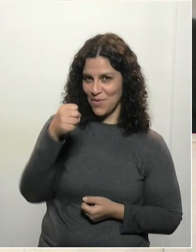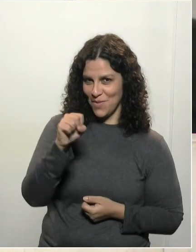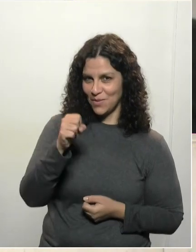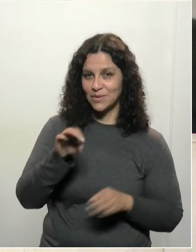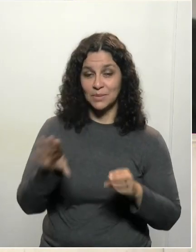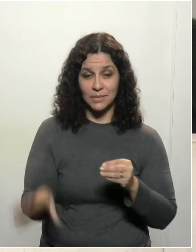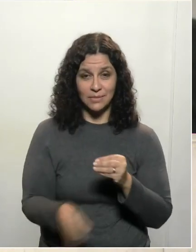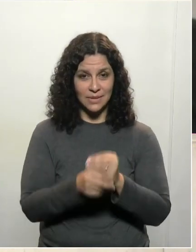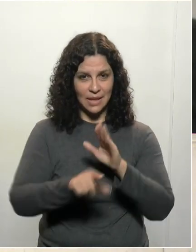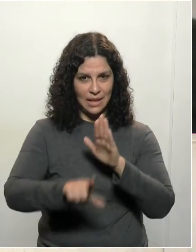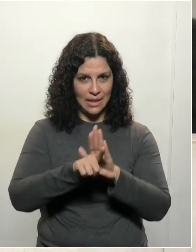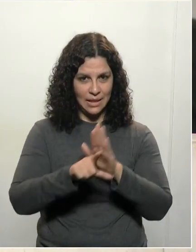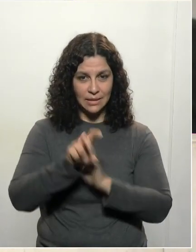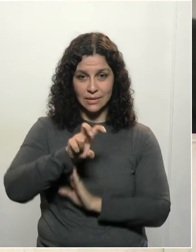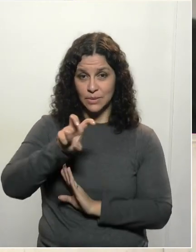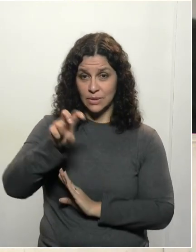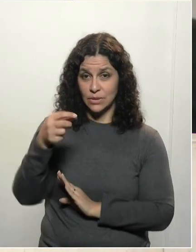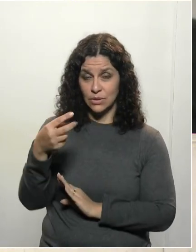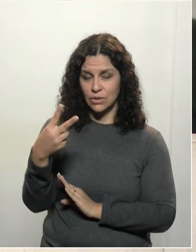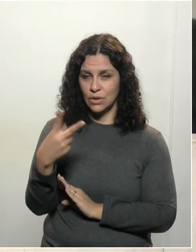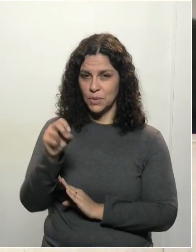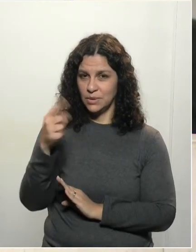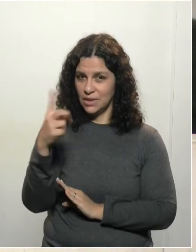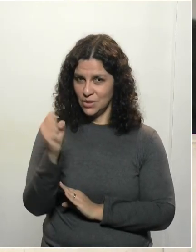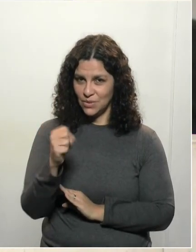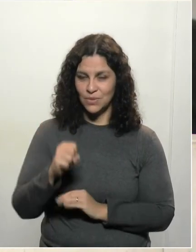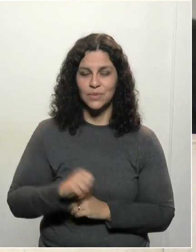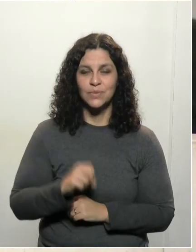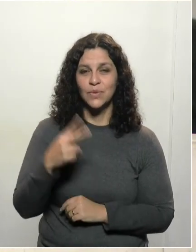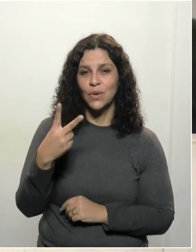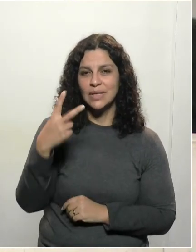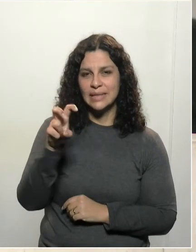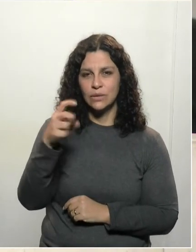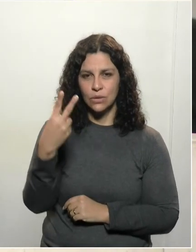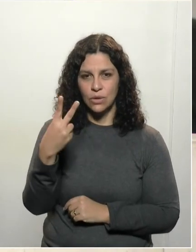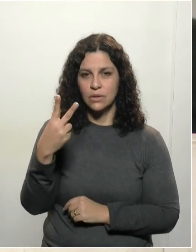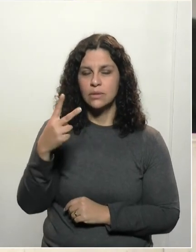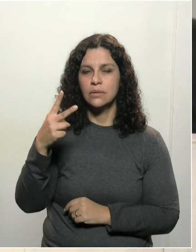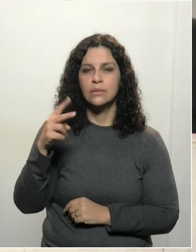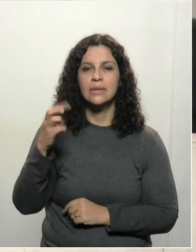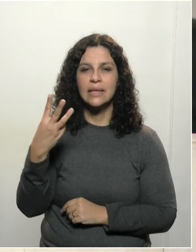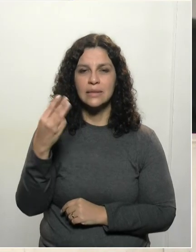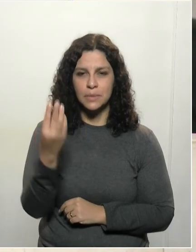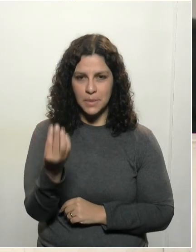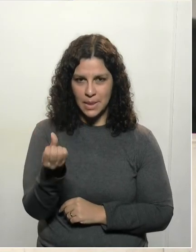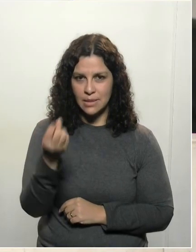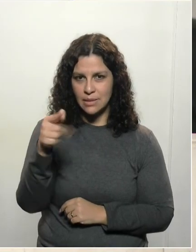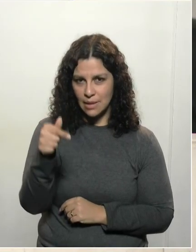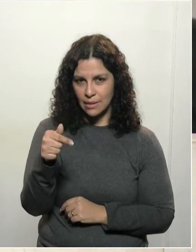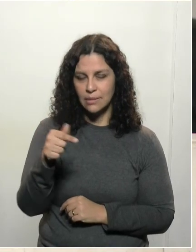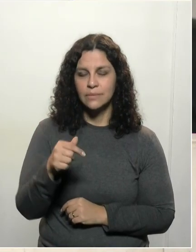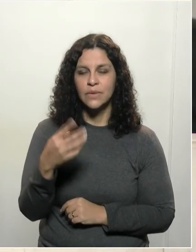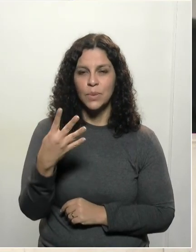lei complementar 555-2018, 252-2020, 367-2020,